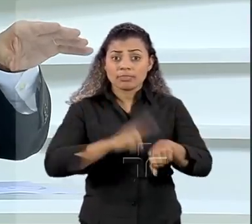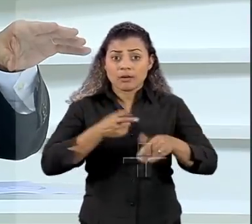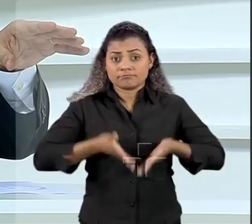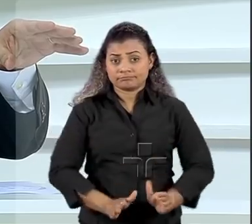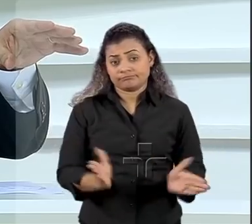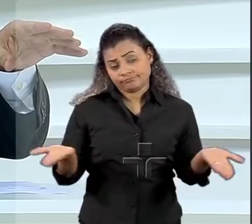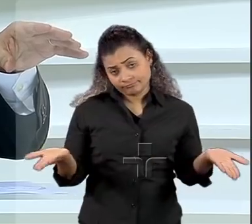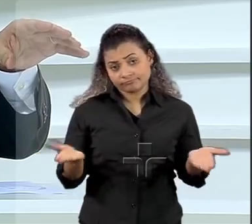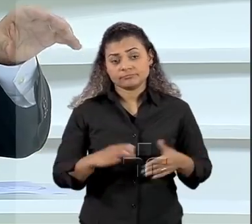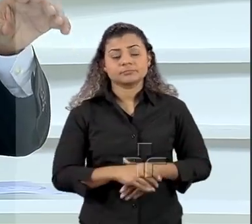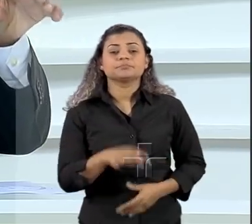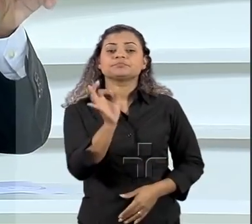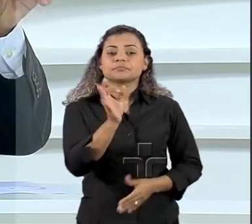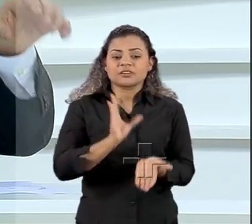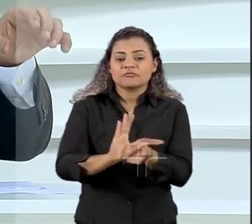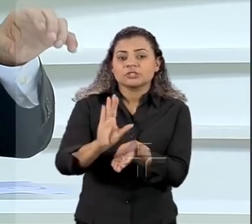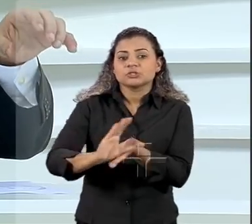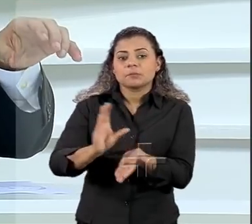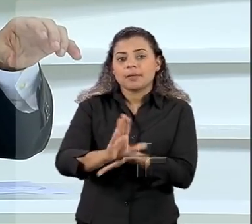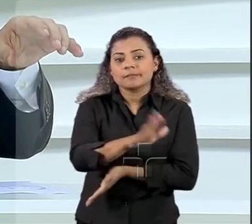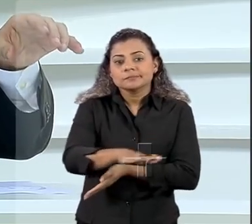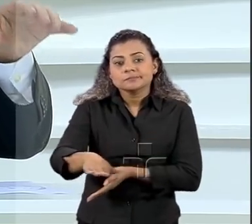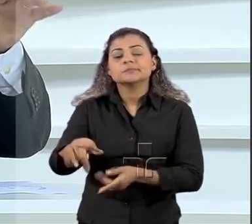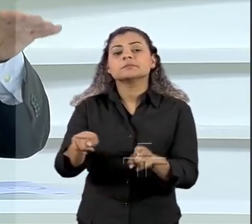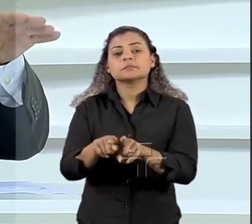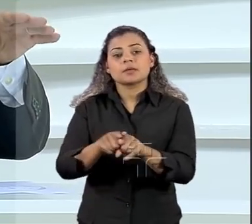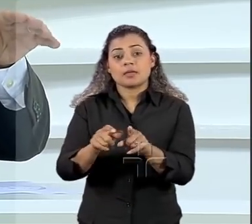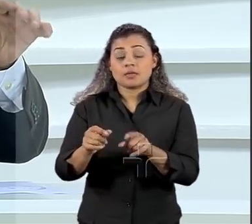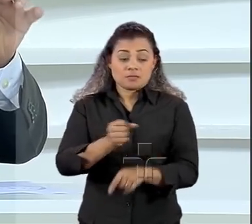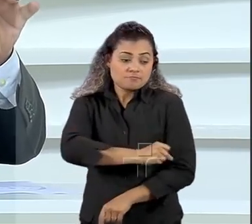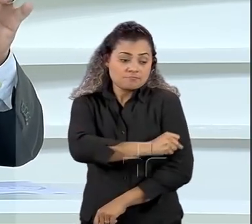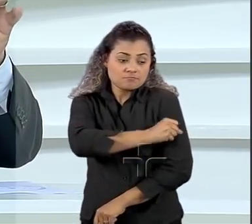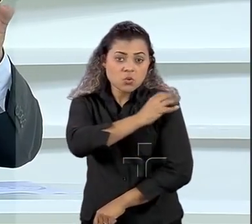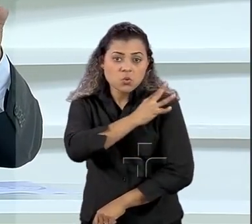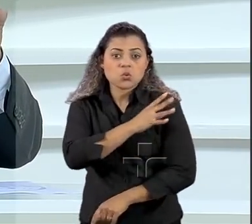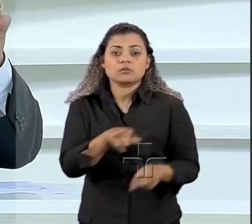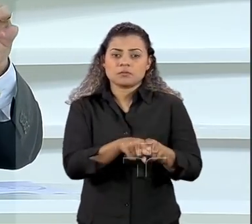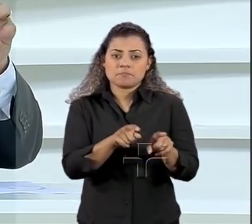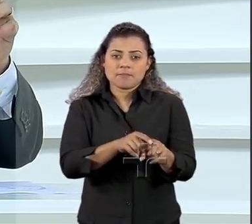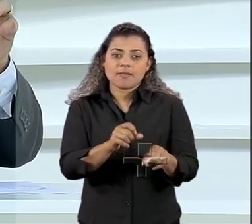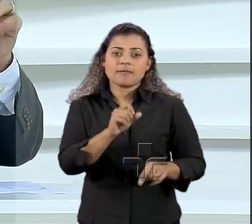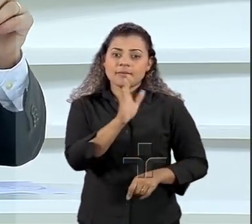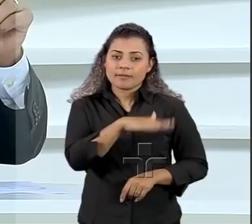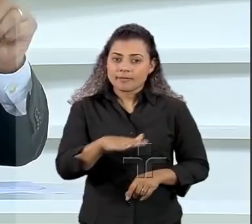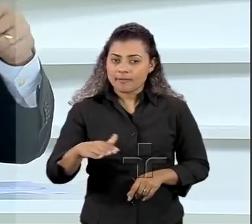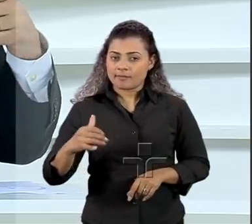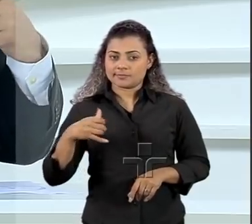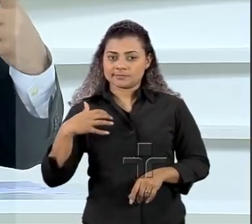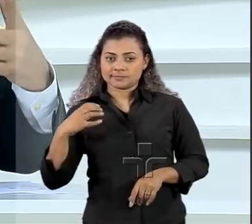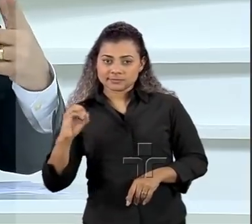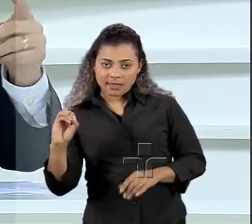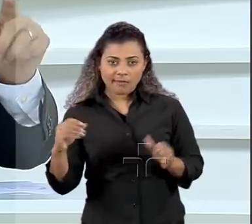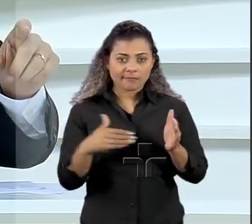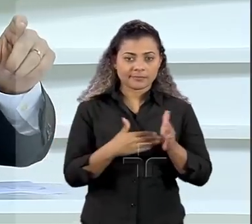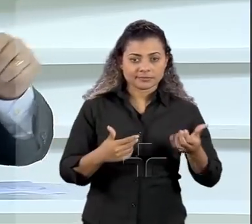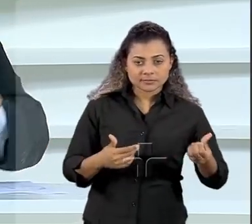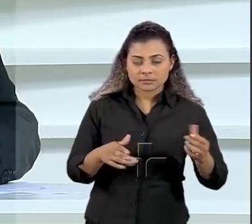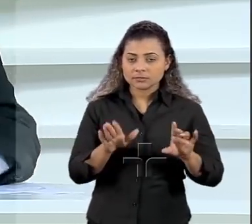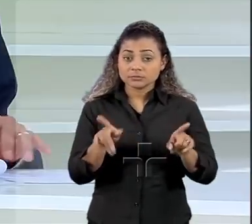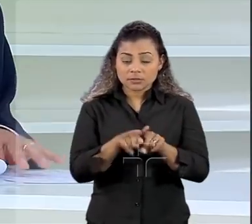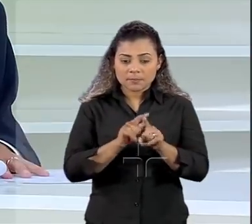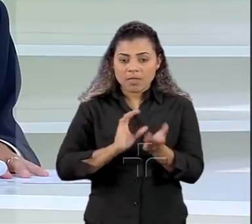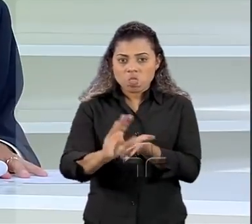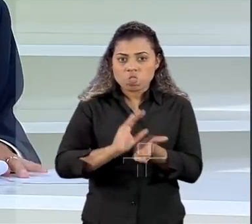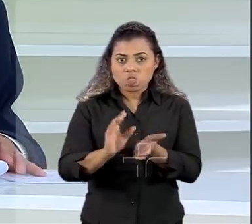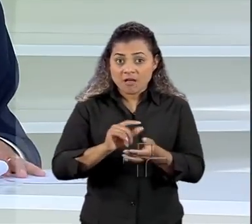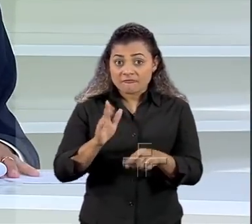vamos dizer, na primeira infância? Teria um destaque que o senhor falou, mas seria algo, vai aumentar o investimento nós temos